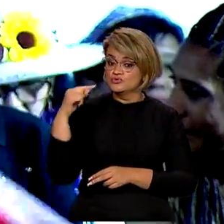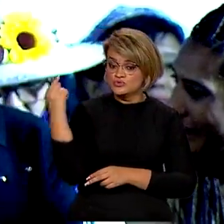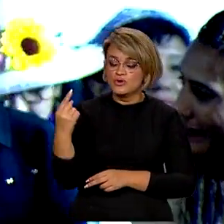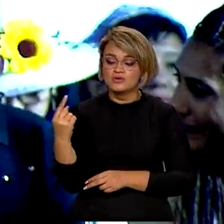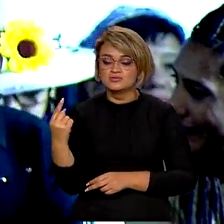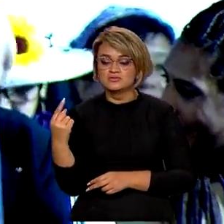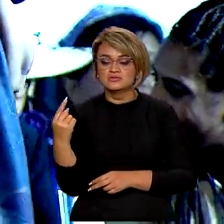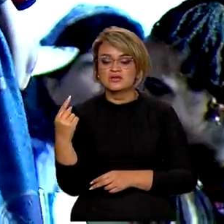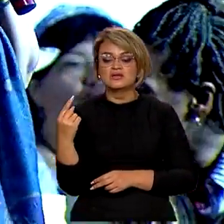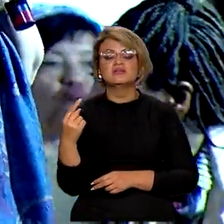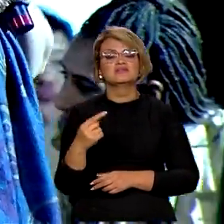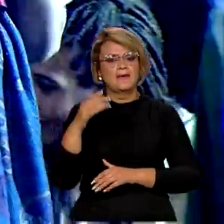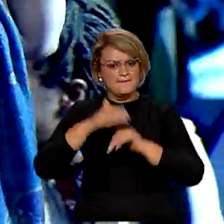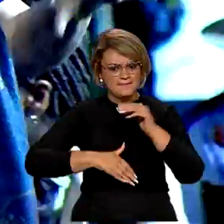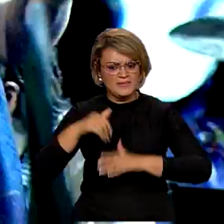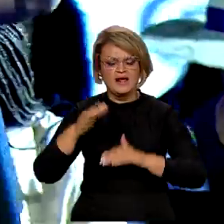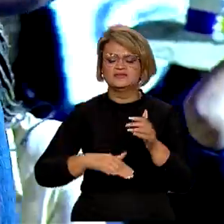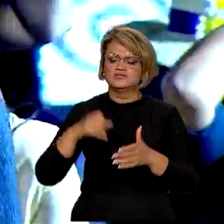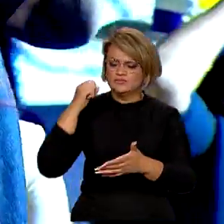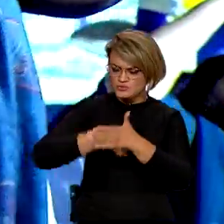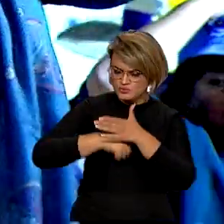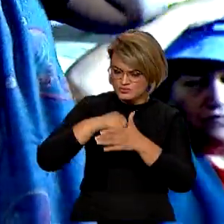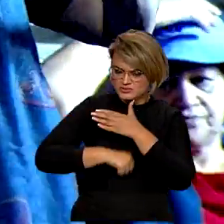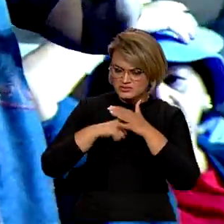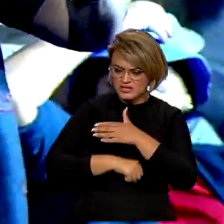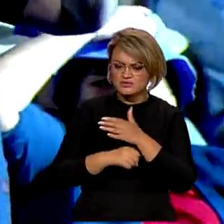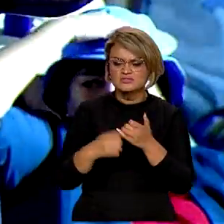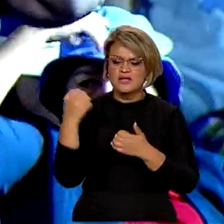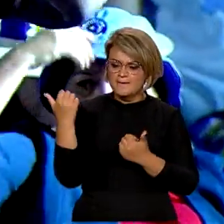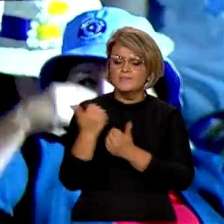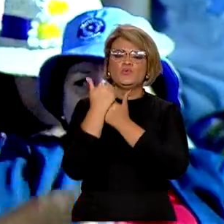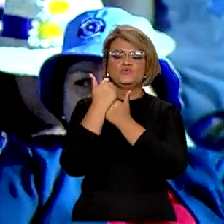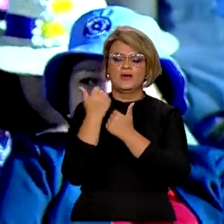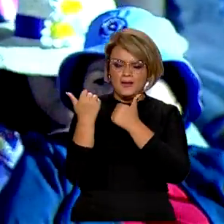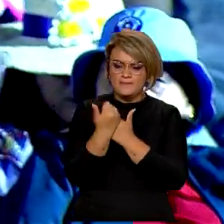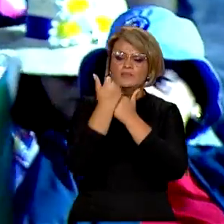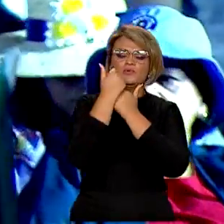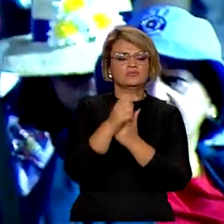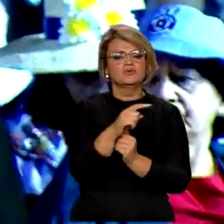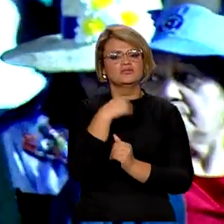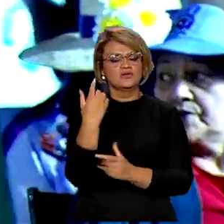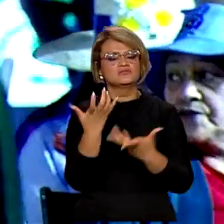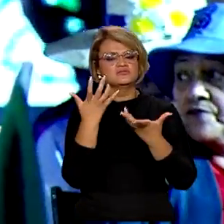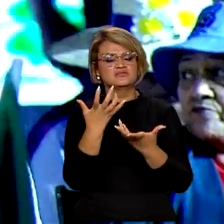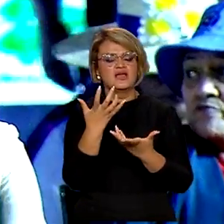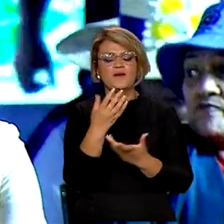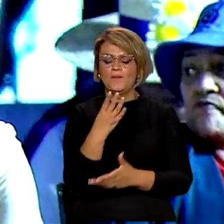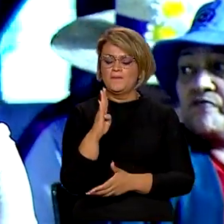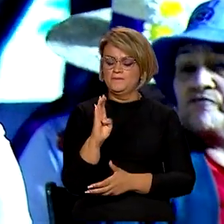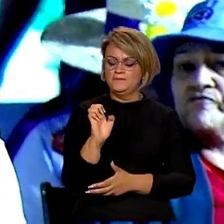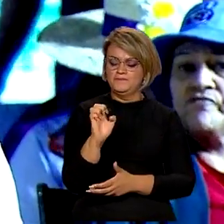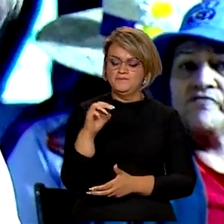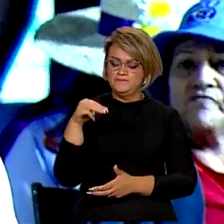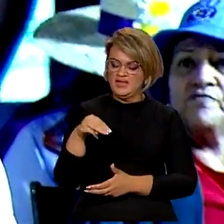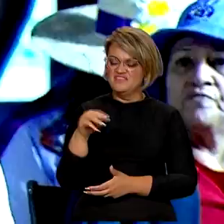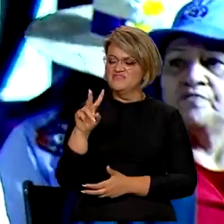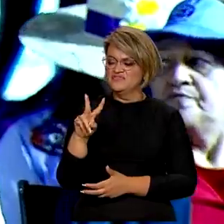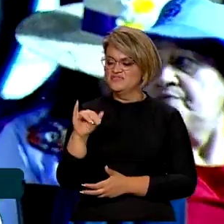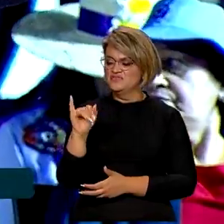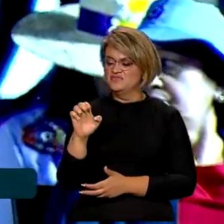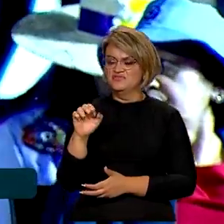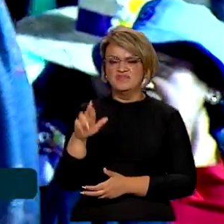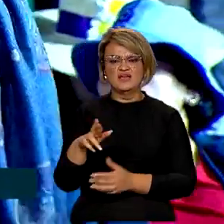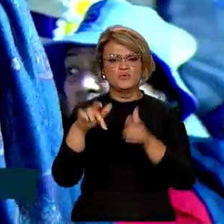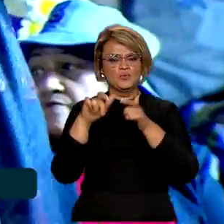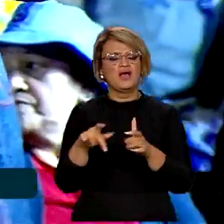estamos efetivamente lutando e aqui dando apoio, porque nós queremos o bem viver na nossa terra, na